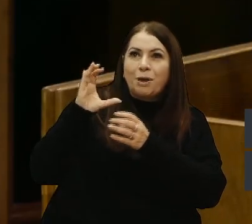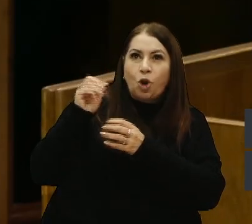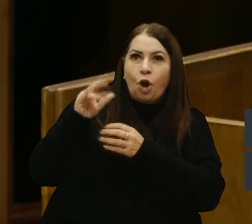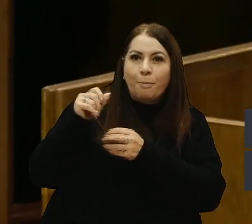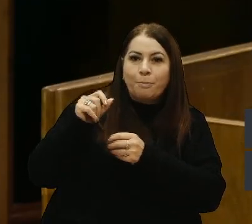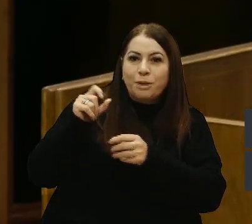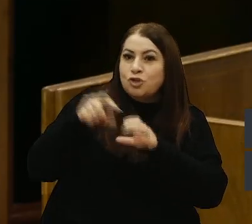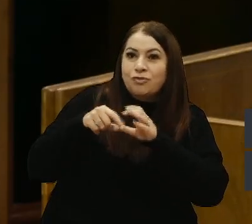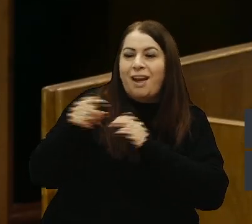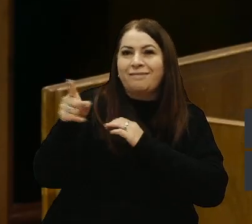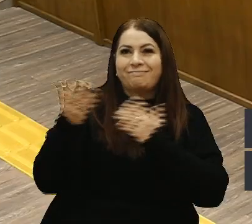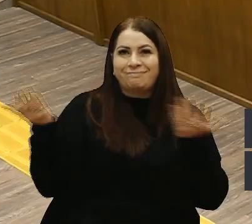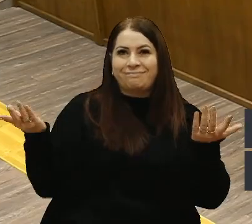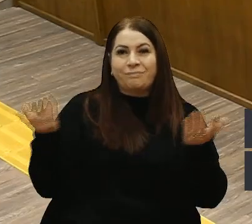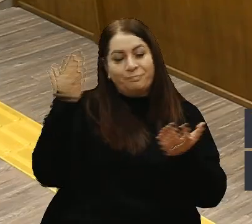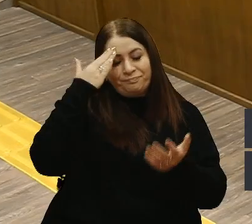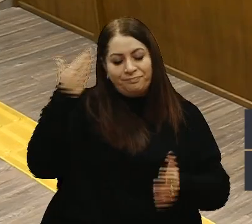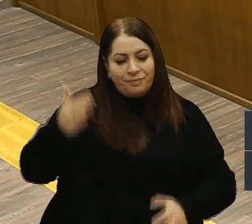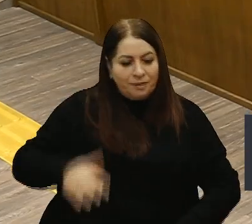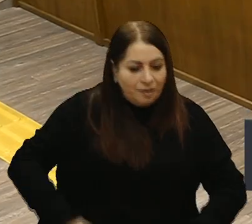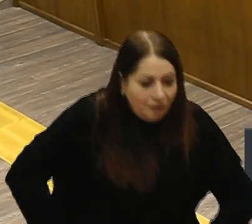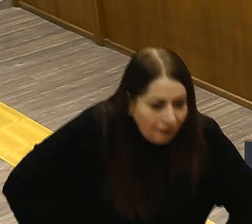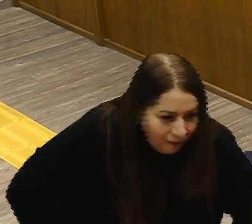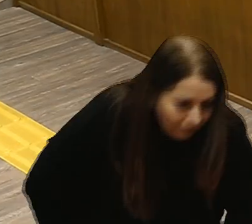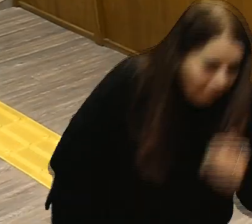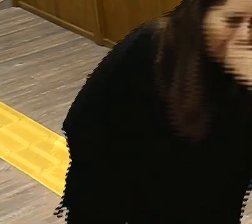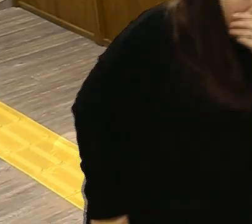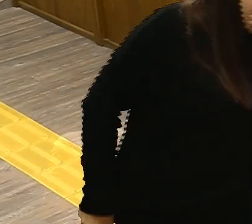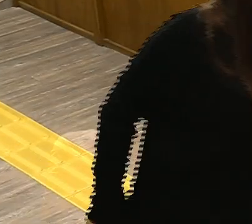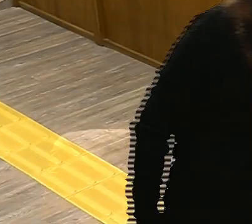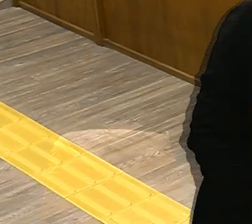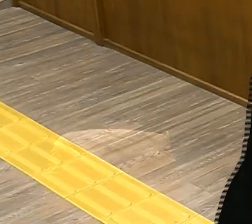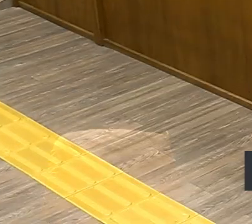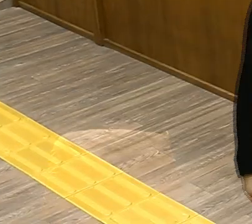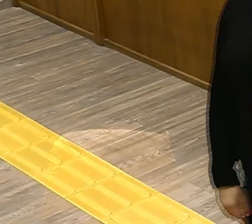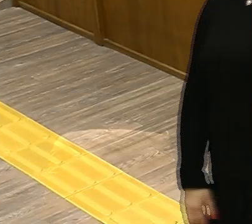fora. Obrigado. Próxima inscrita em discussão, vereadora Rose